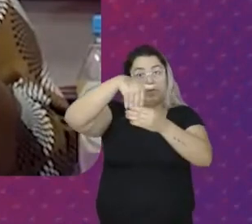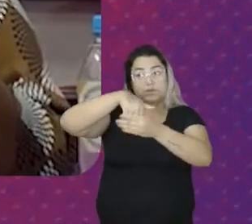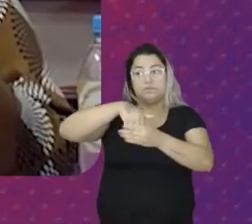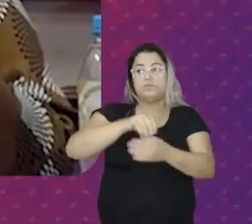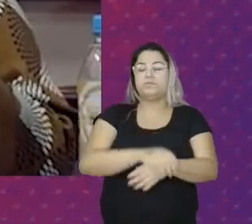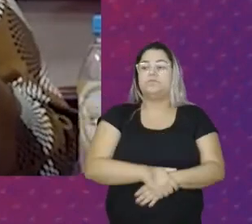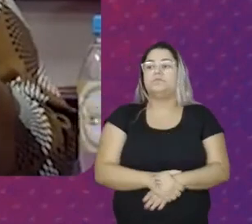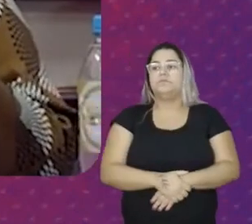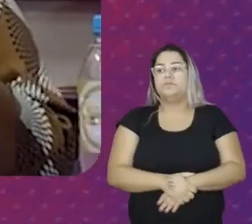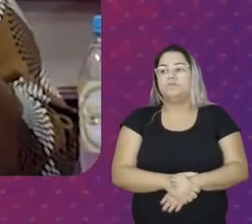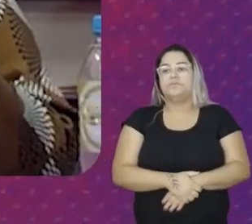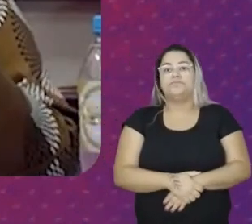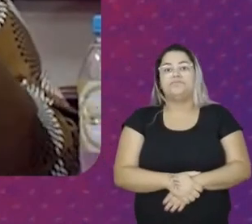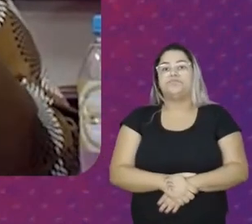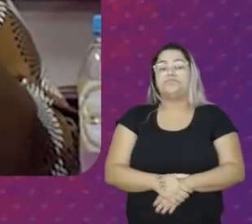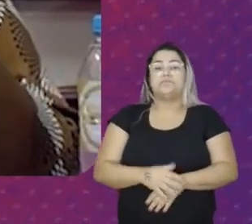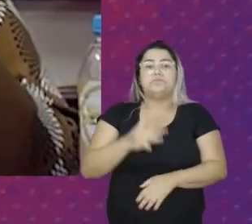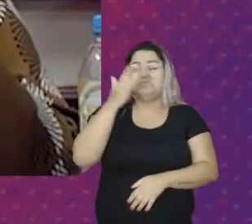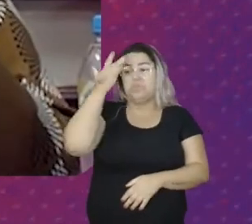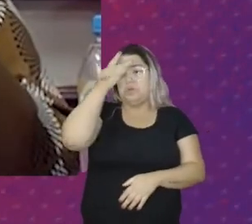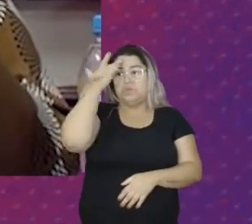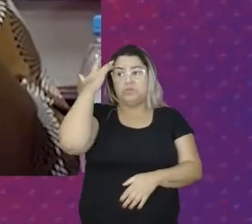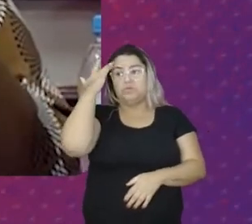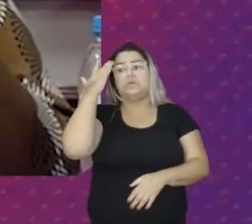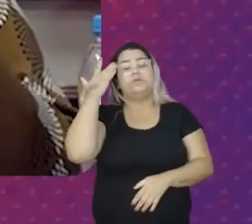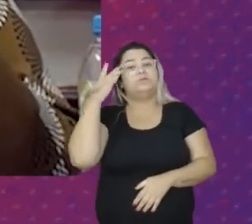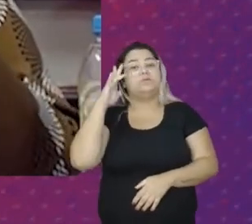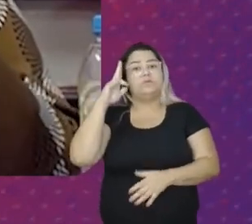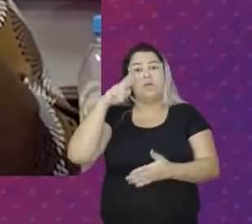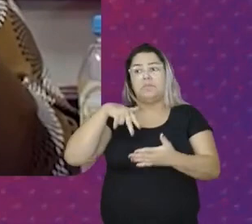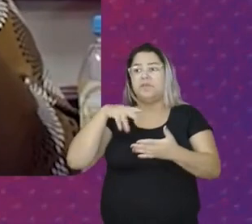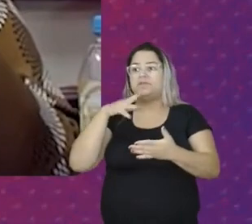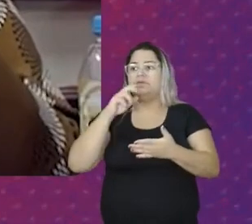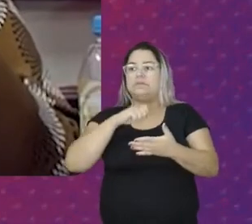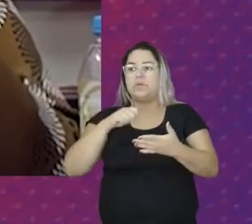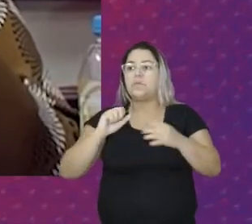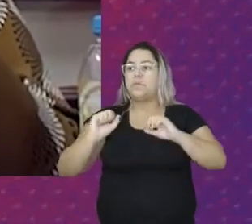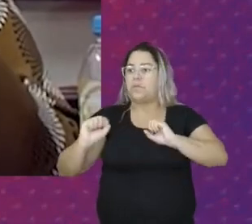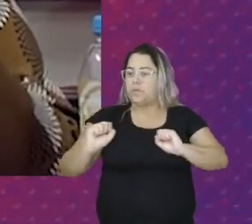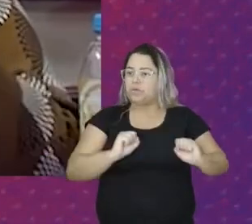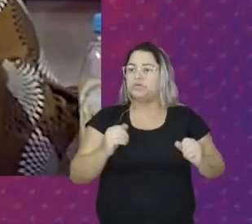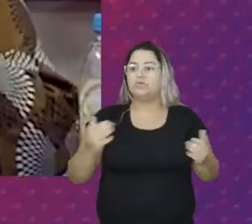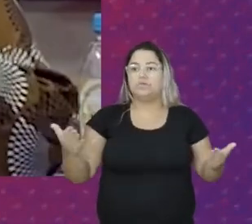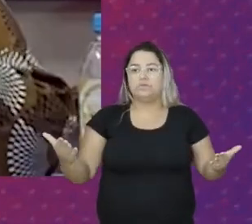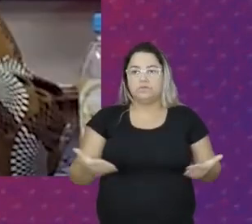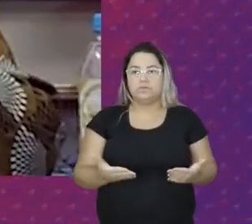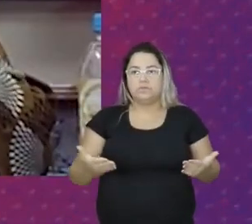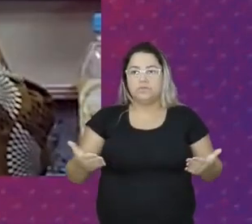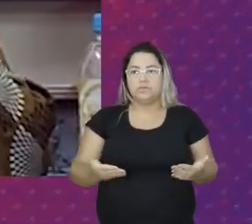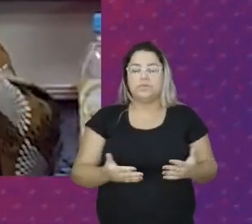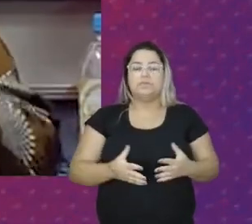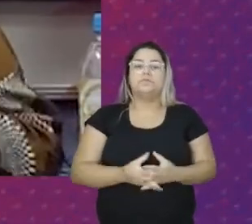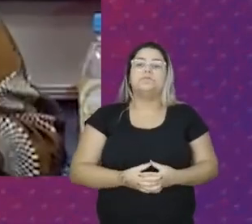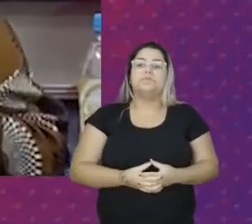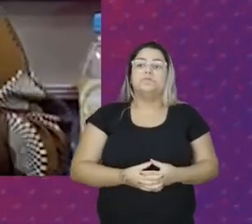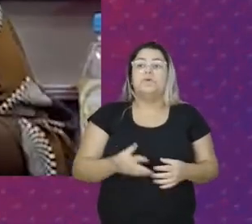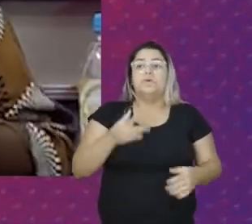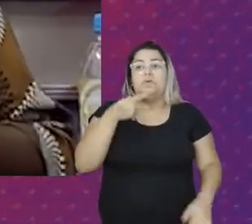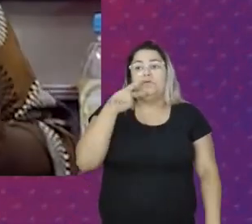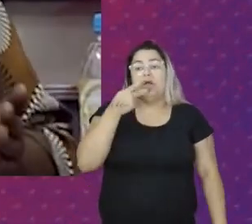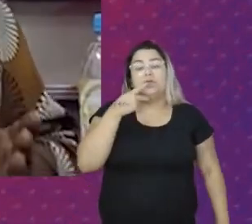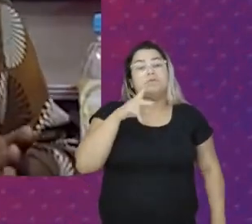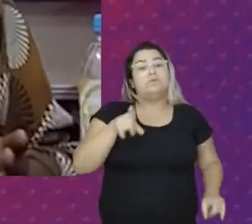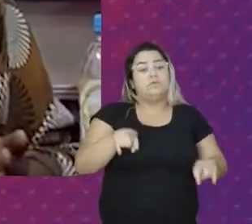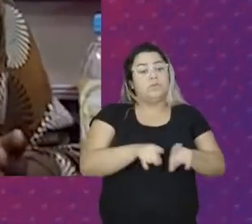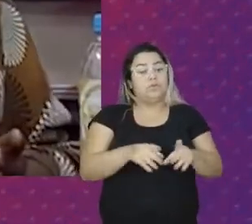é? Quem é analfabeto não pode ser votado. Mas hoje já pode votar. Então, quando eu estou falando para vocês, eu estou falando